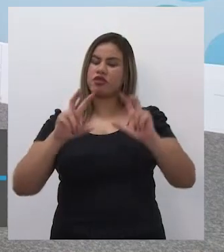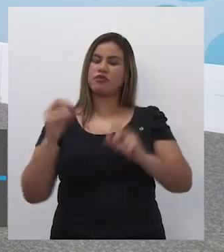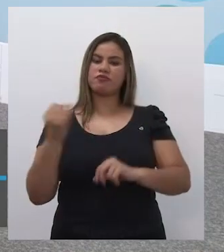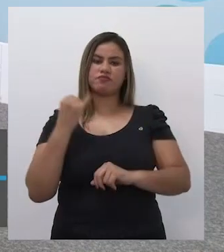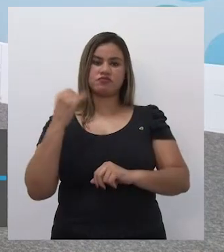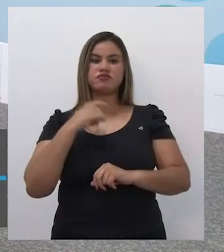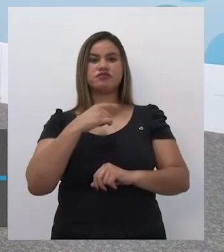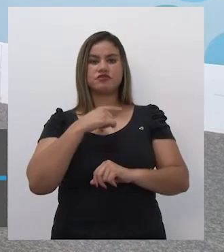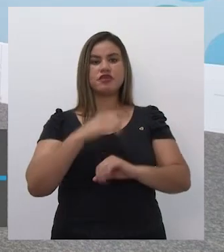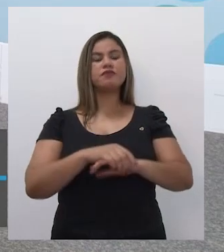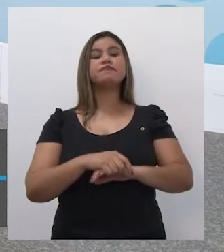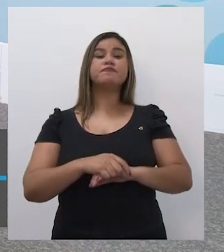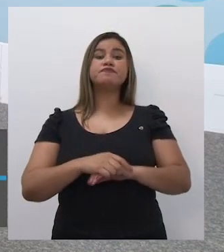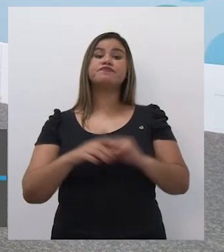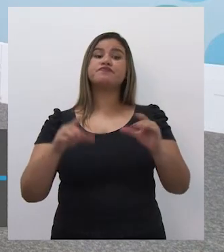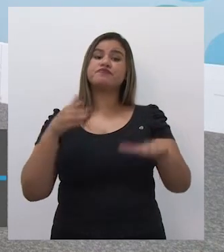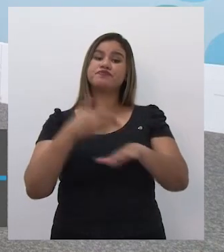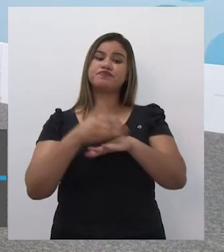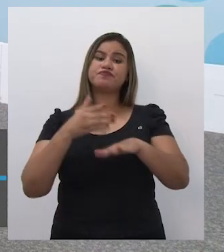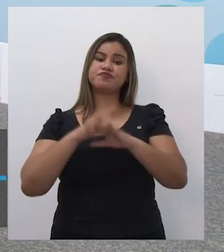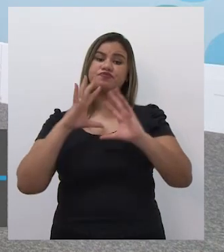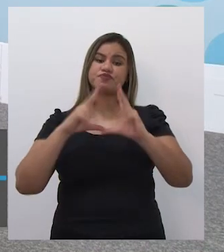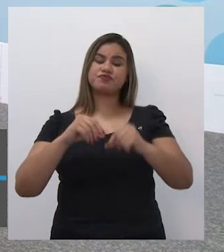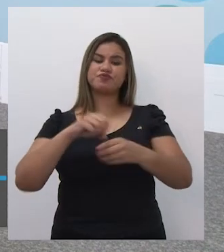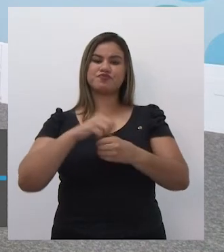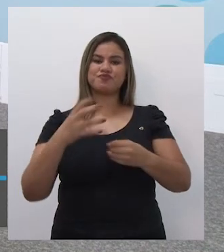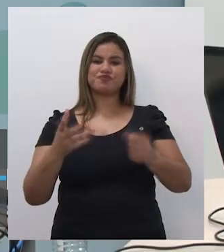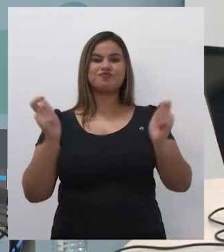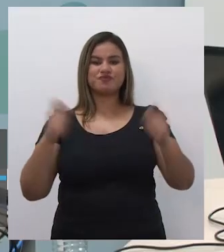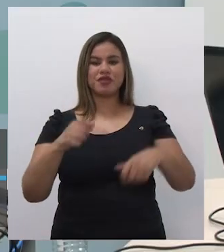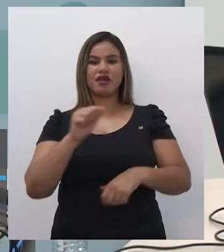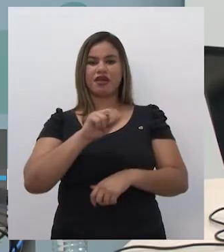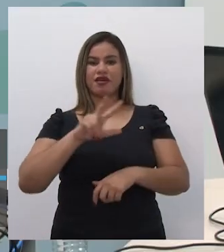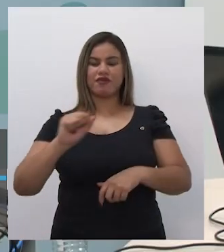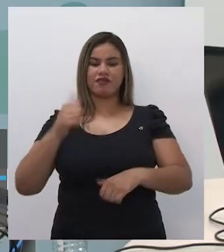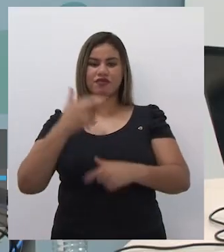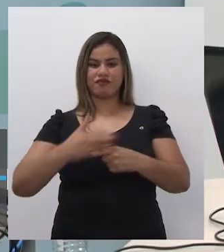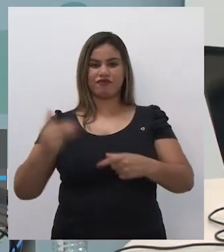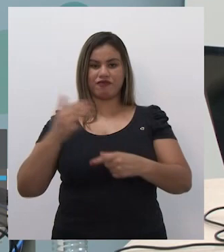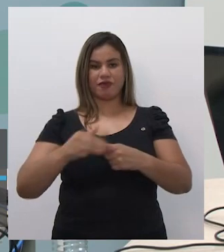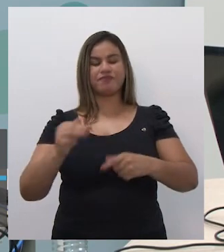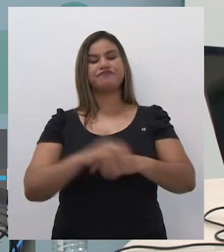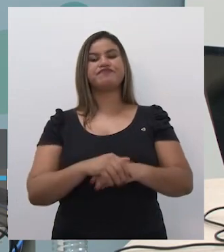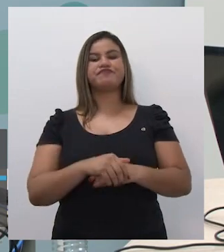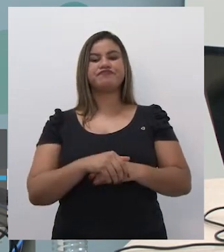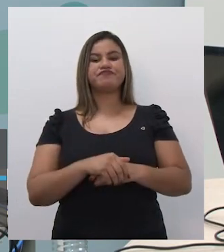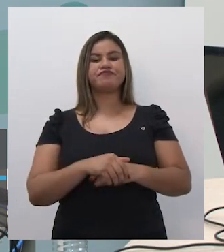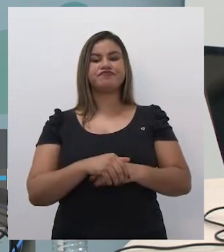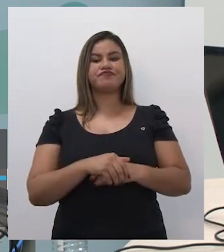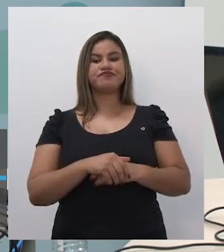importante. Você vai ter acesso a todos esses materiais no AVA EFAP.